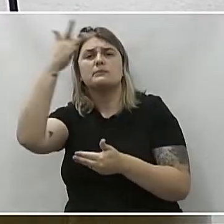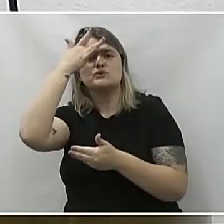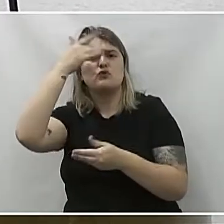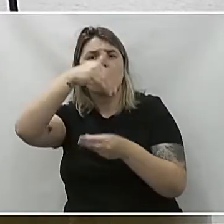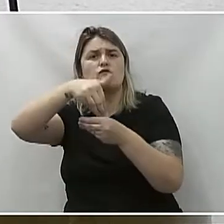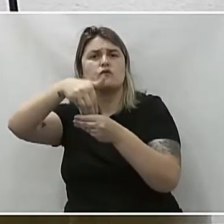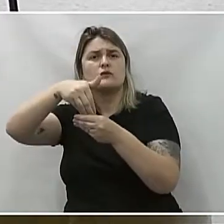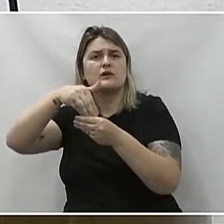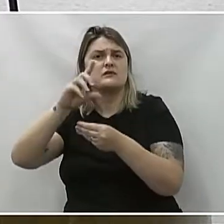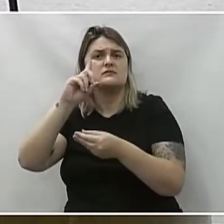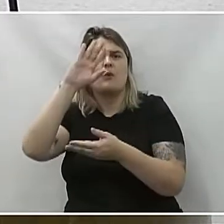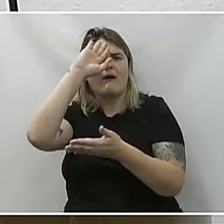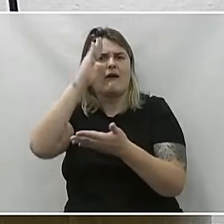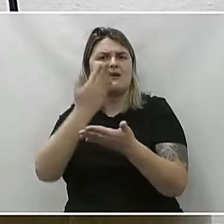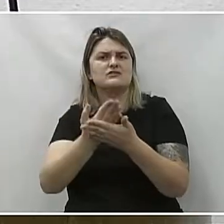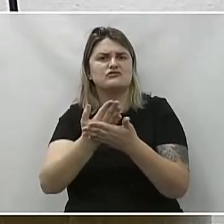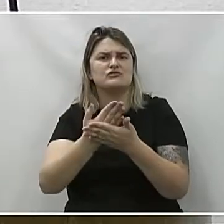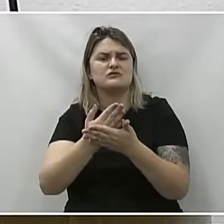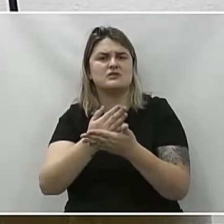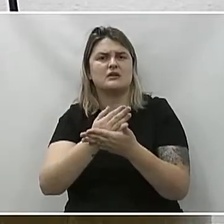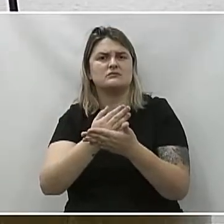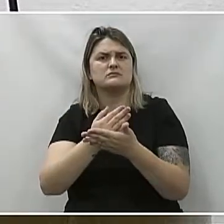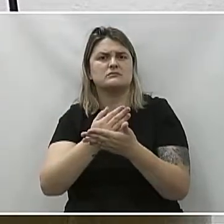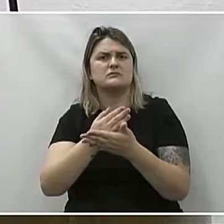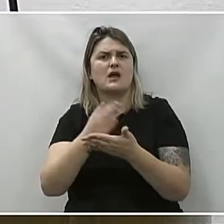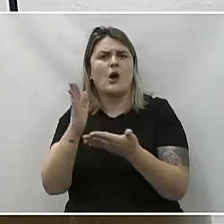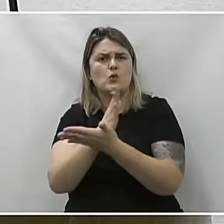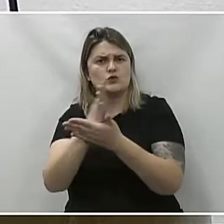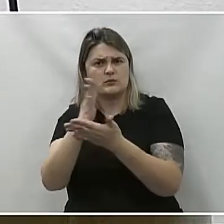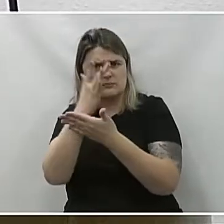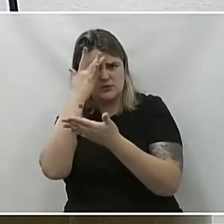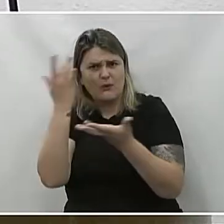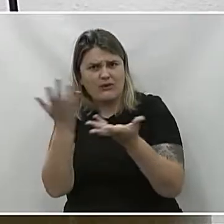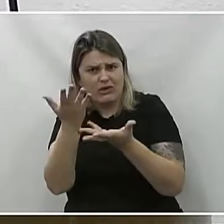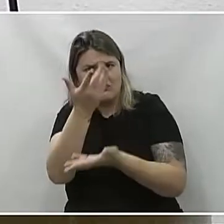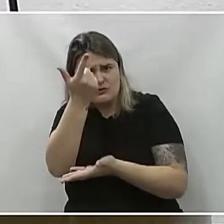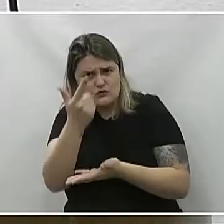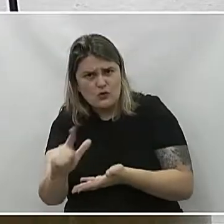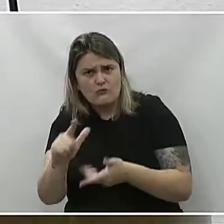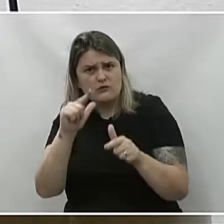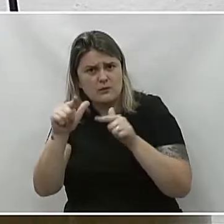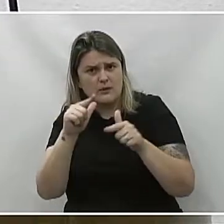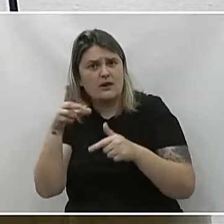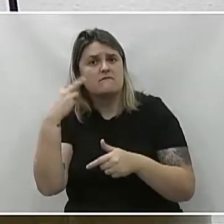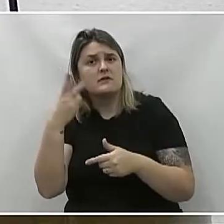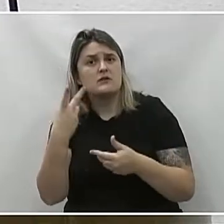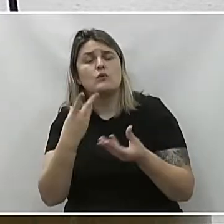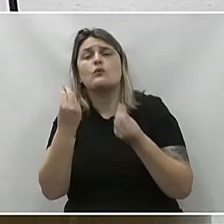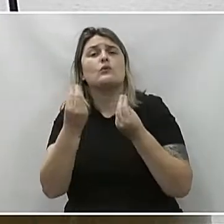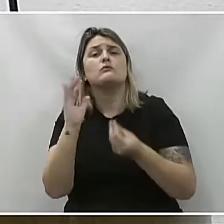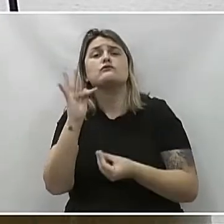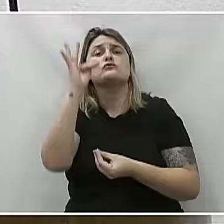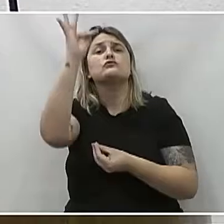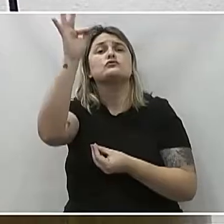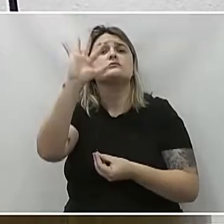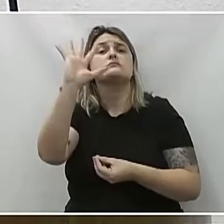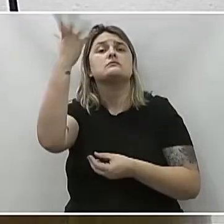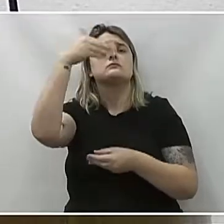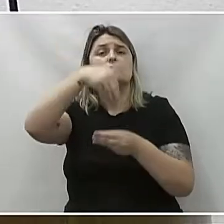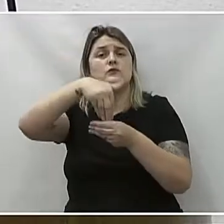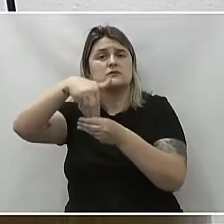eleitores. Porque alguns aqui vão tentar reeleição. Como que vai ser daqui para frente?